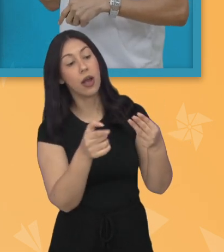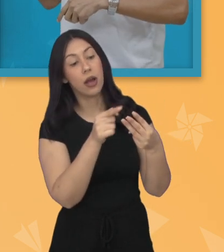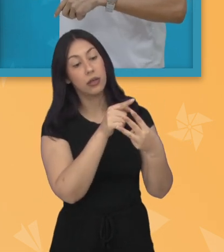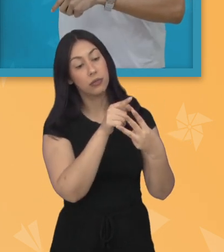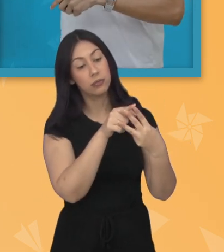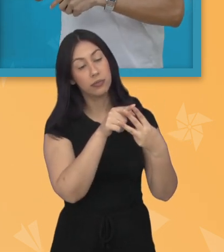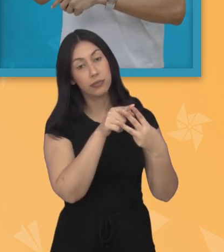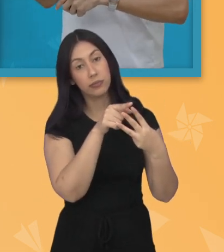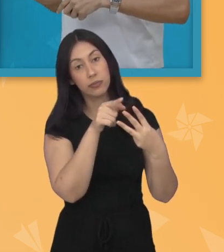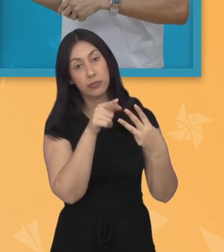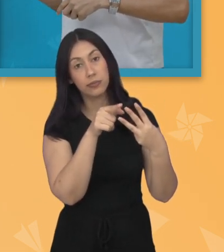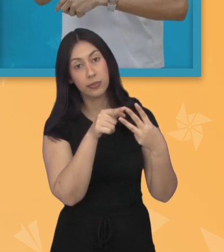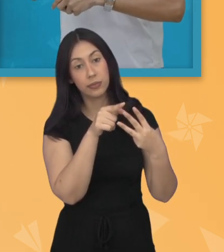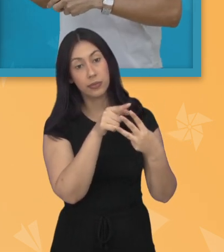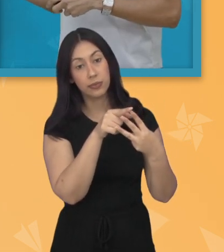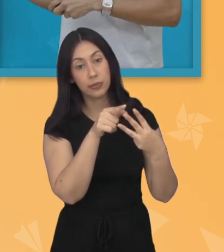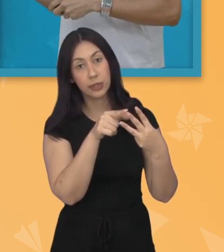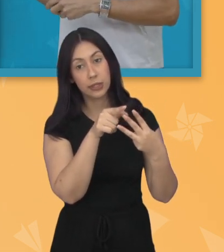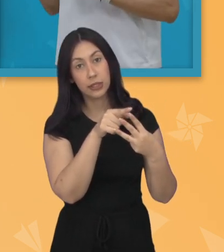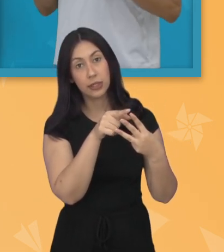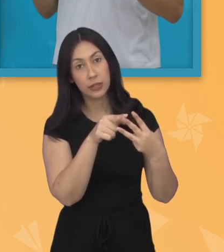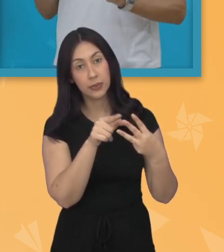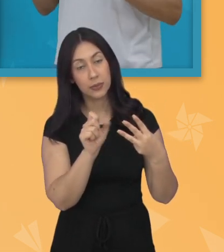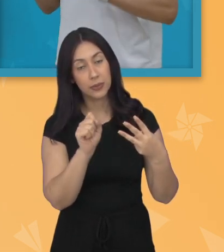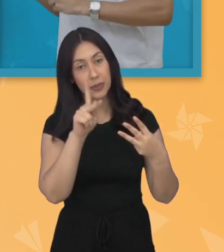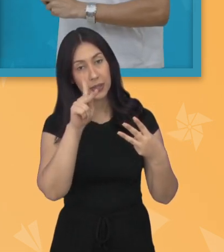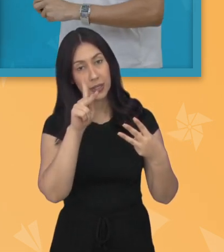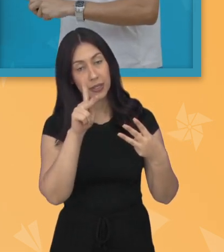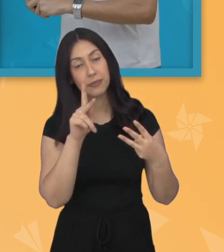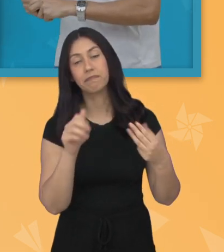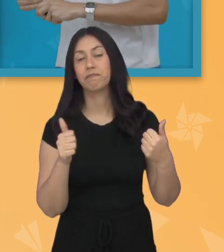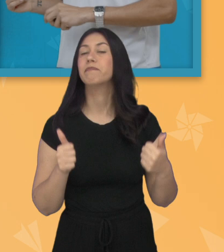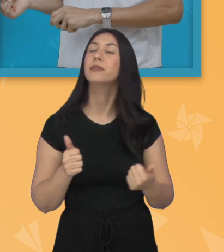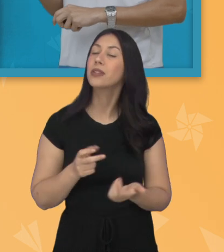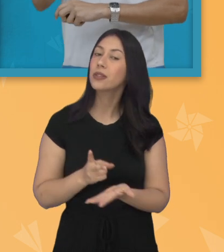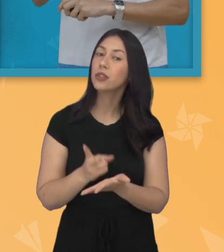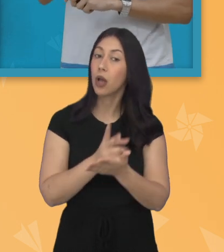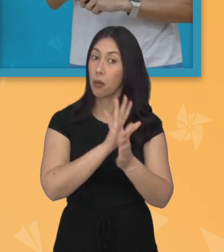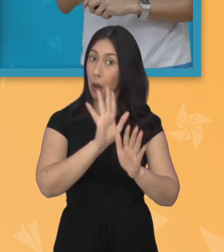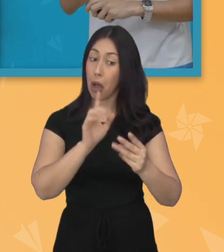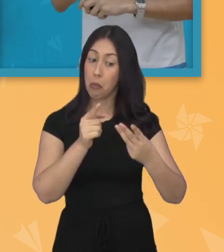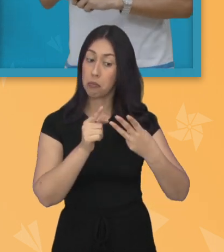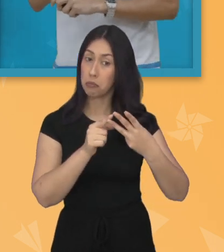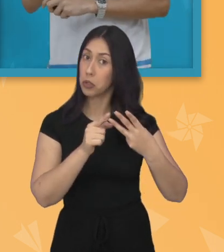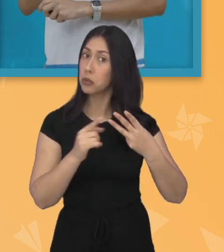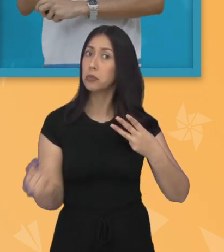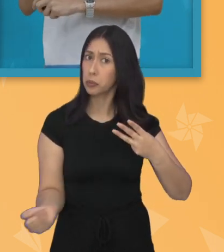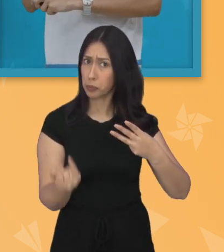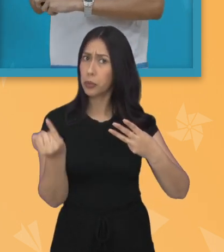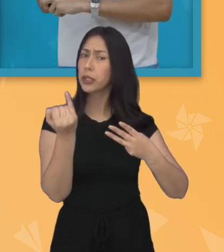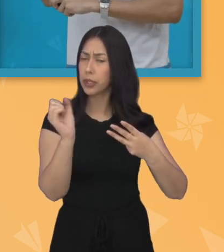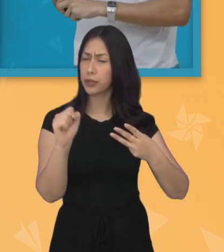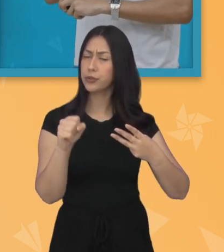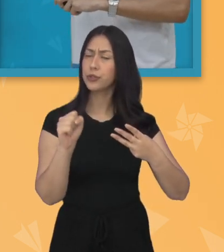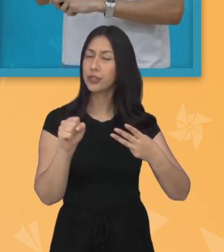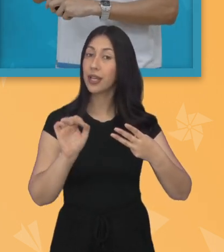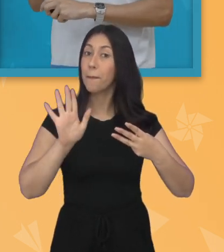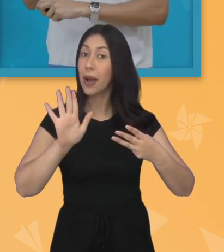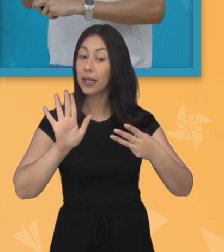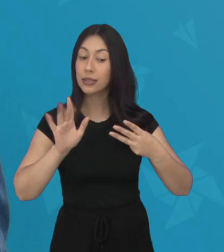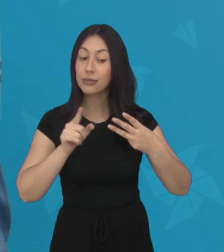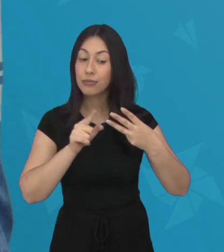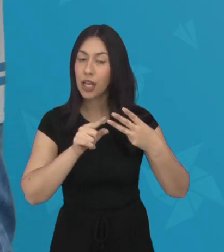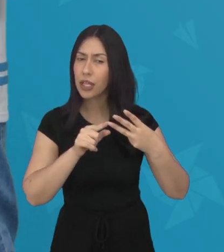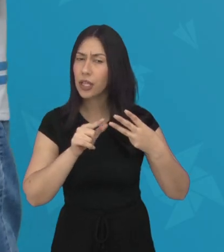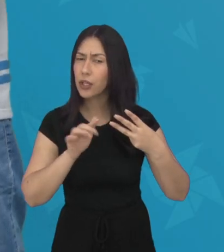nas leis, tanto de Proust quanto de Lavoisier, tudo bem? Mas vamos lá. Isso não quer dizer que a lei de Gay-Lussac não seja importante, gente. É só, no